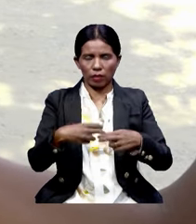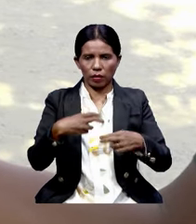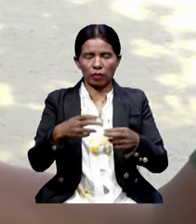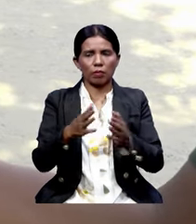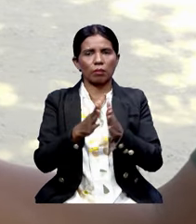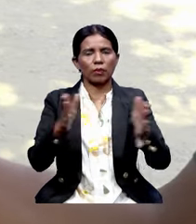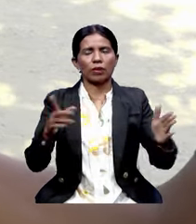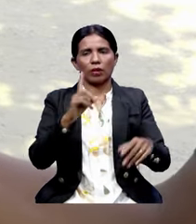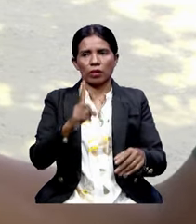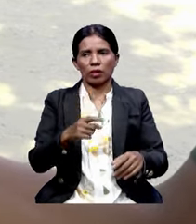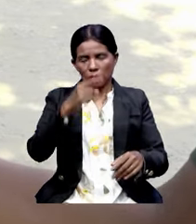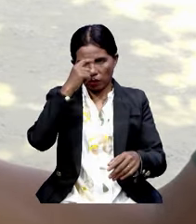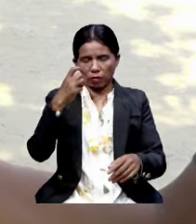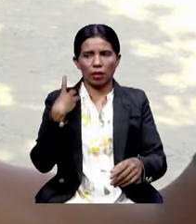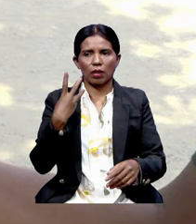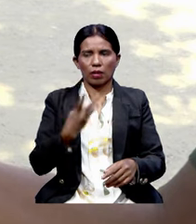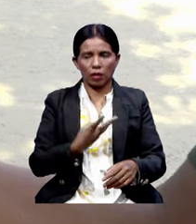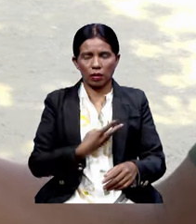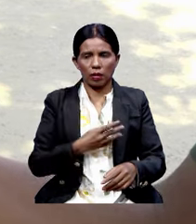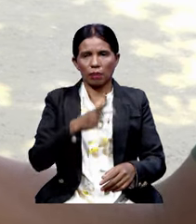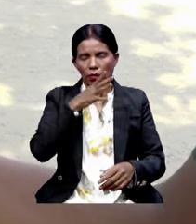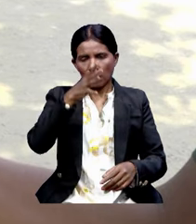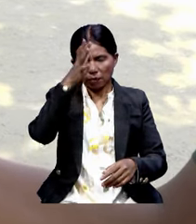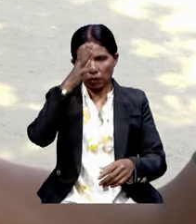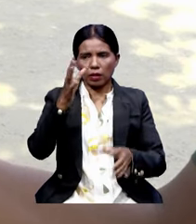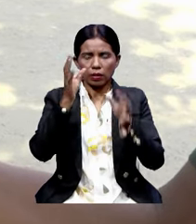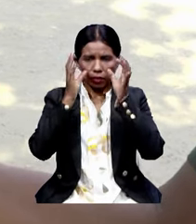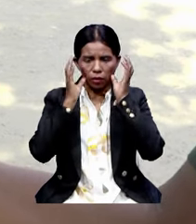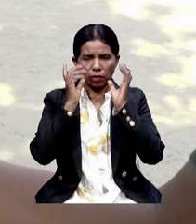dam tamba idane ma kami bina aman tristi